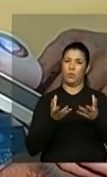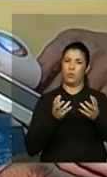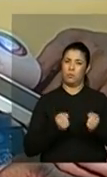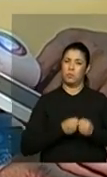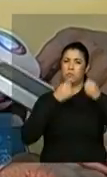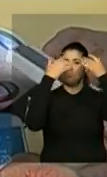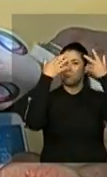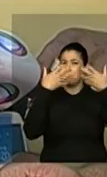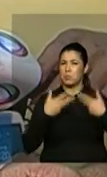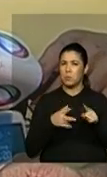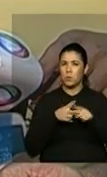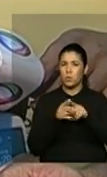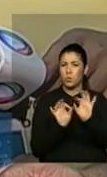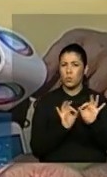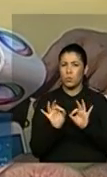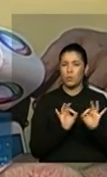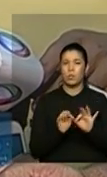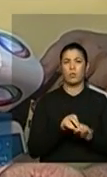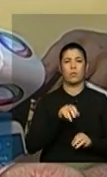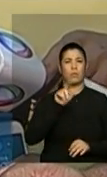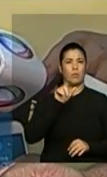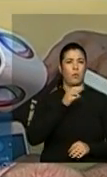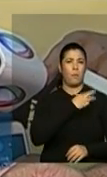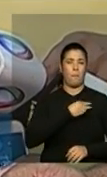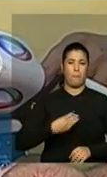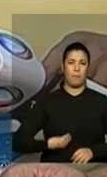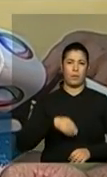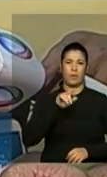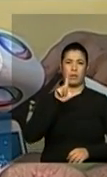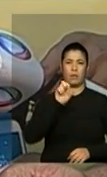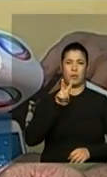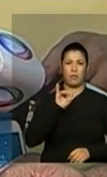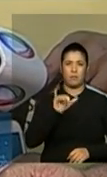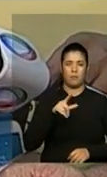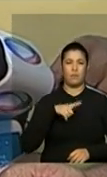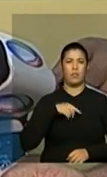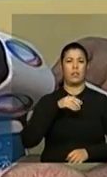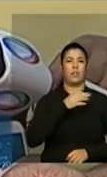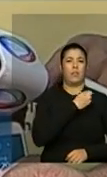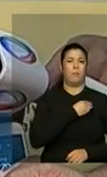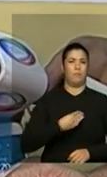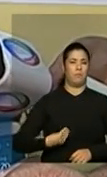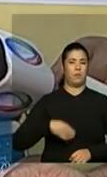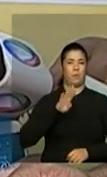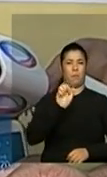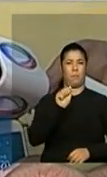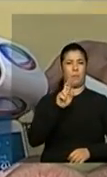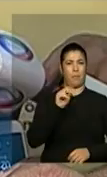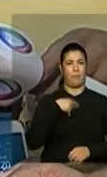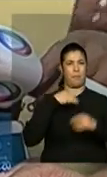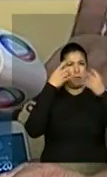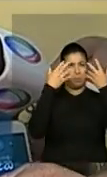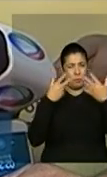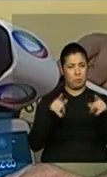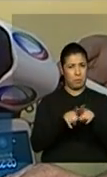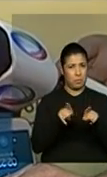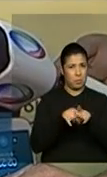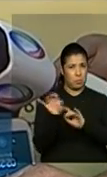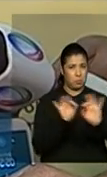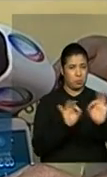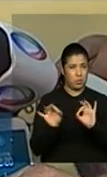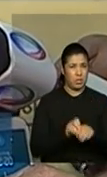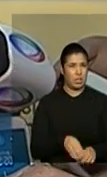dos ajustes, tanto o ministro Levy, Nelson Barbosa, todos eles estão falando muito dessa questão do ajuste. A senhora falou agora só para esse ano de